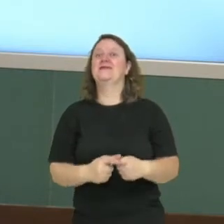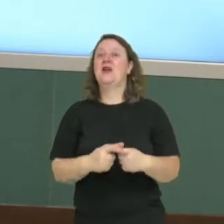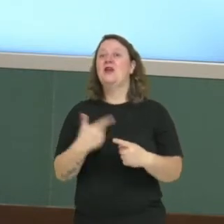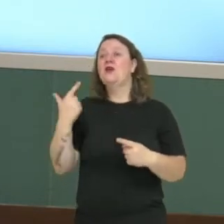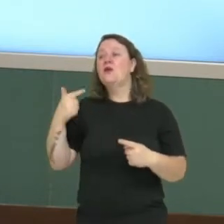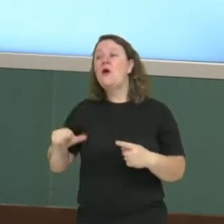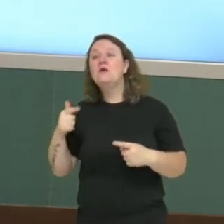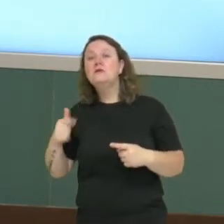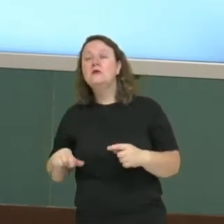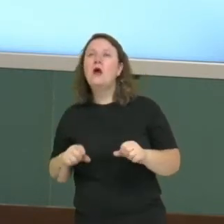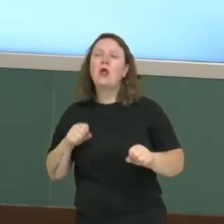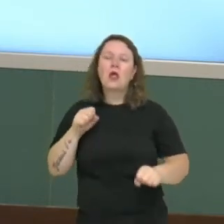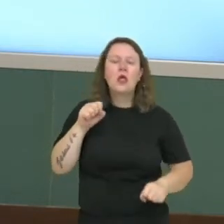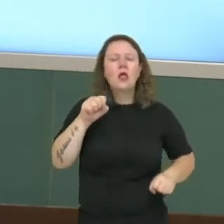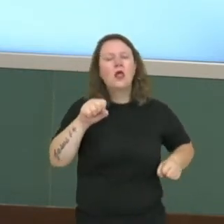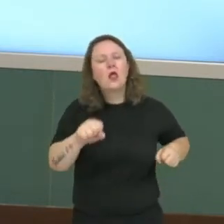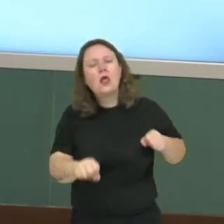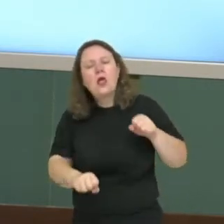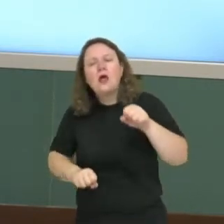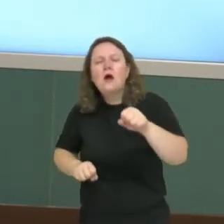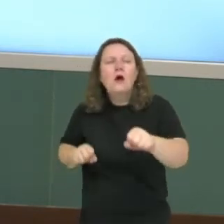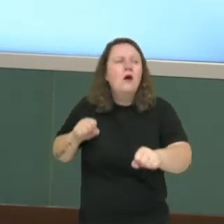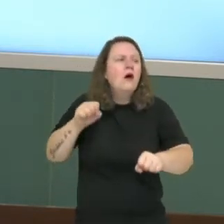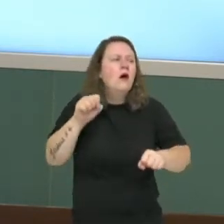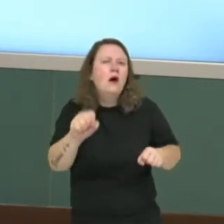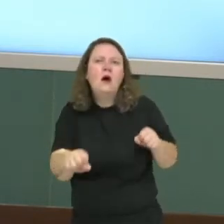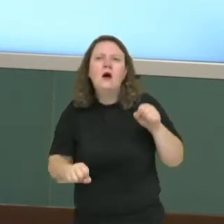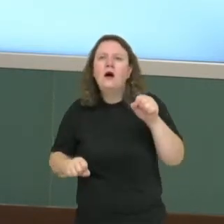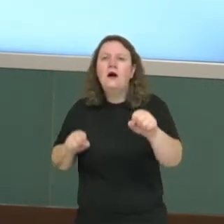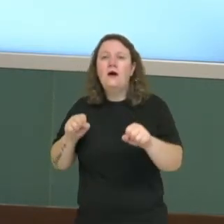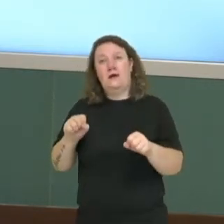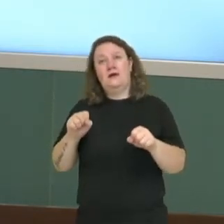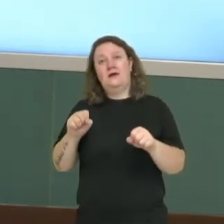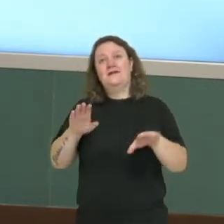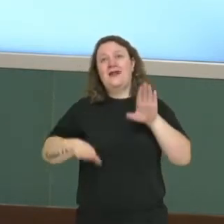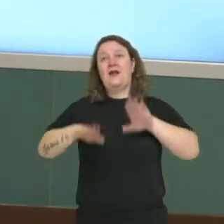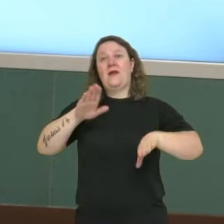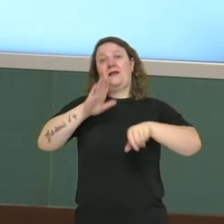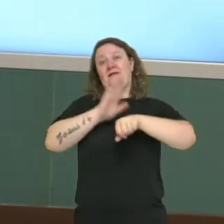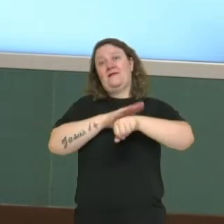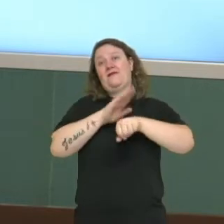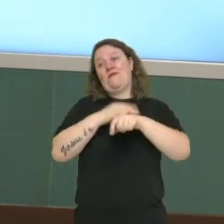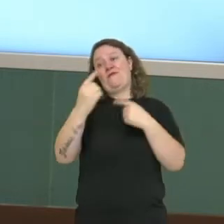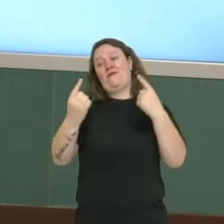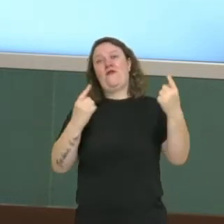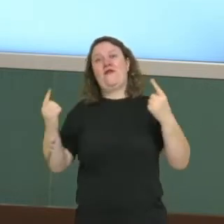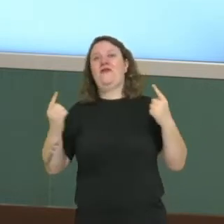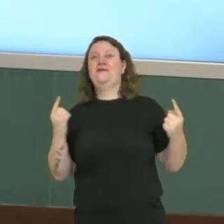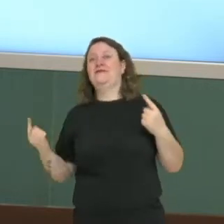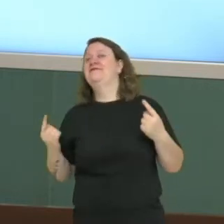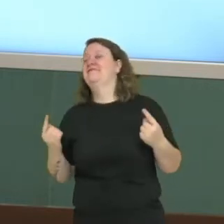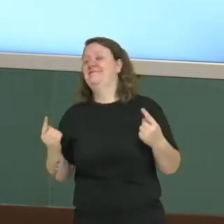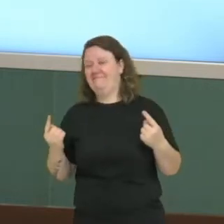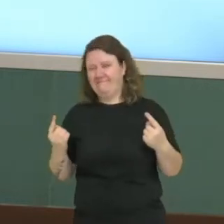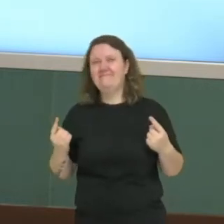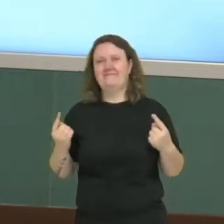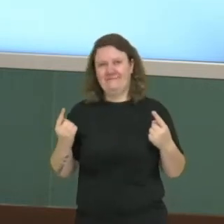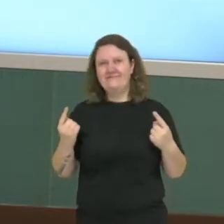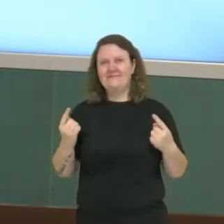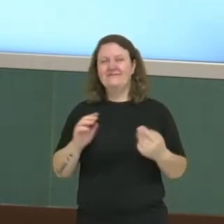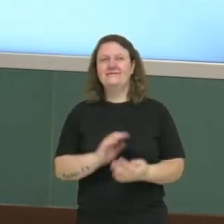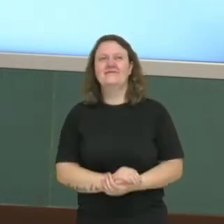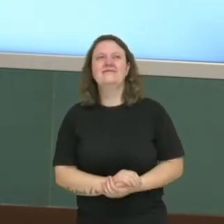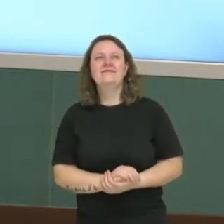demais competidores serão classificados de acordo com o tempo que eles levarem para concluir o